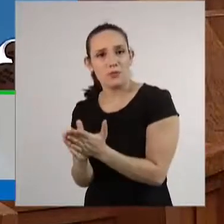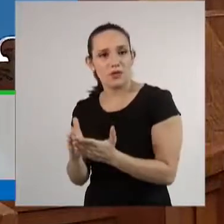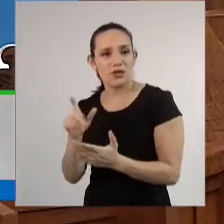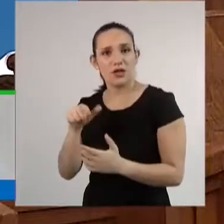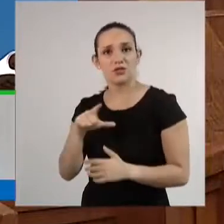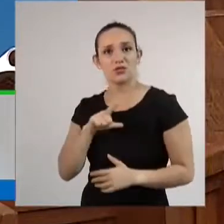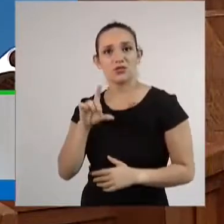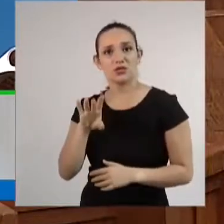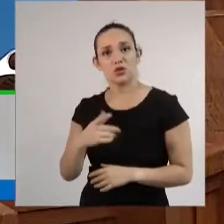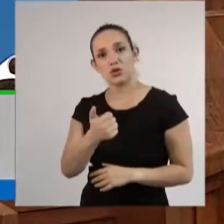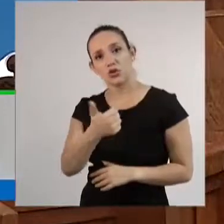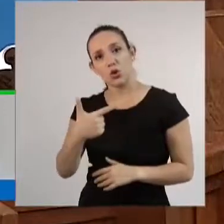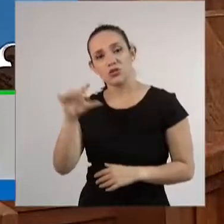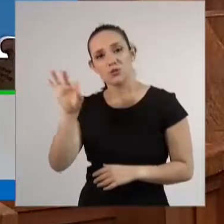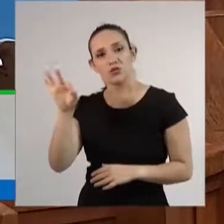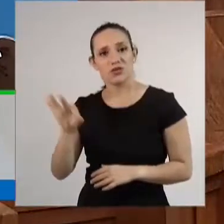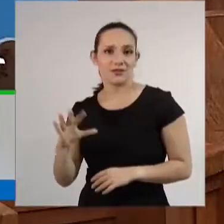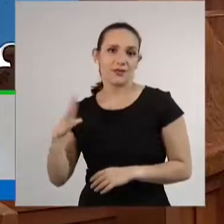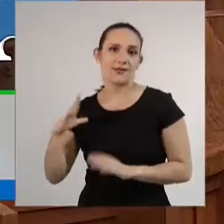12,3%.